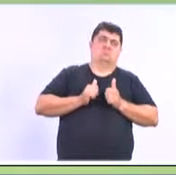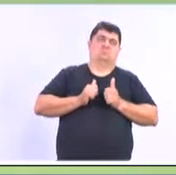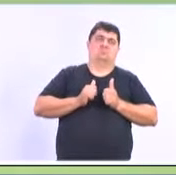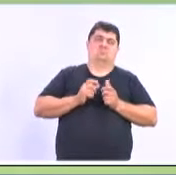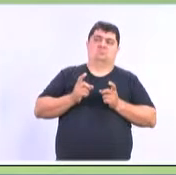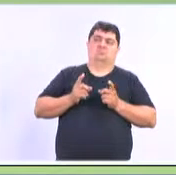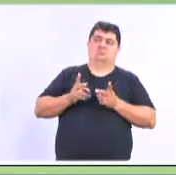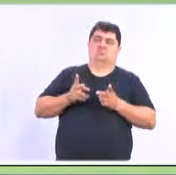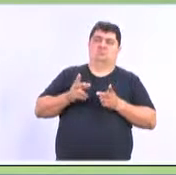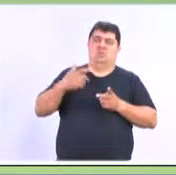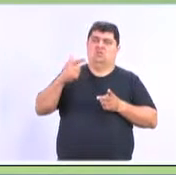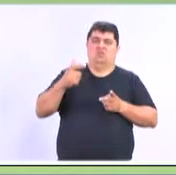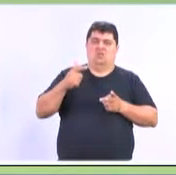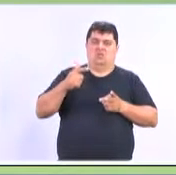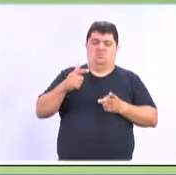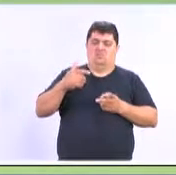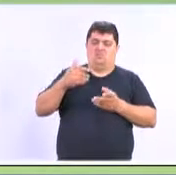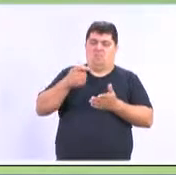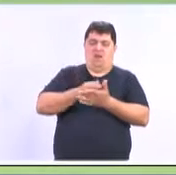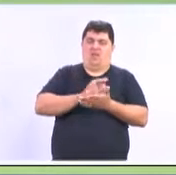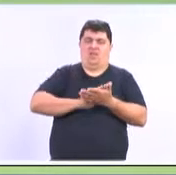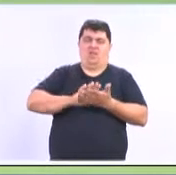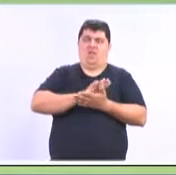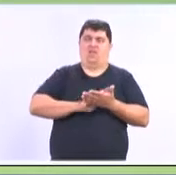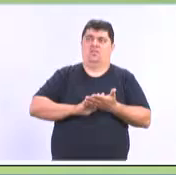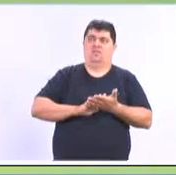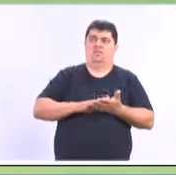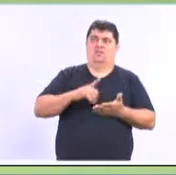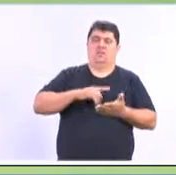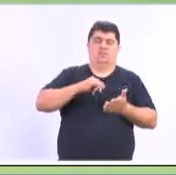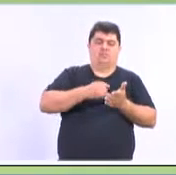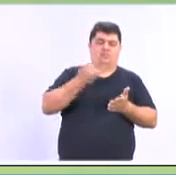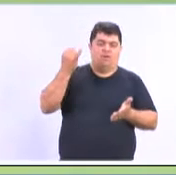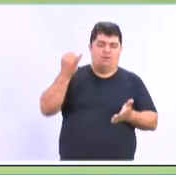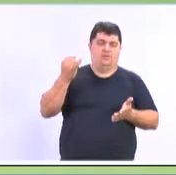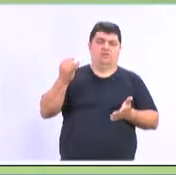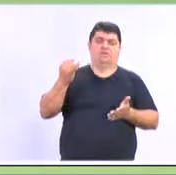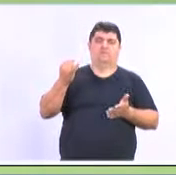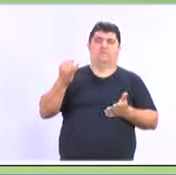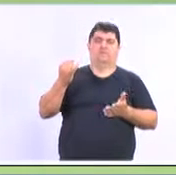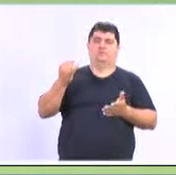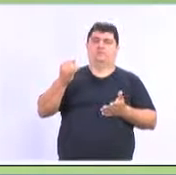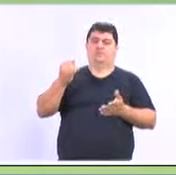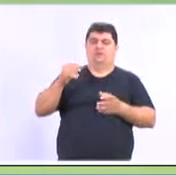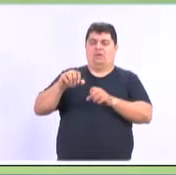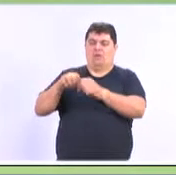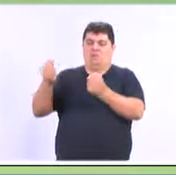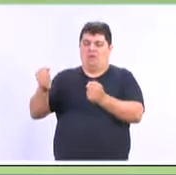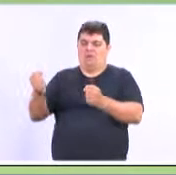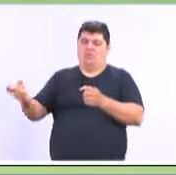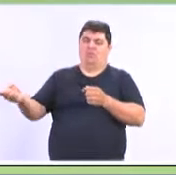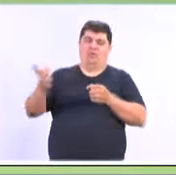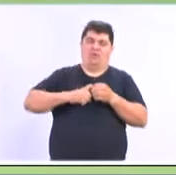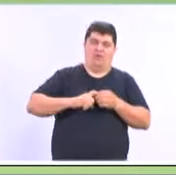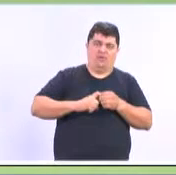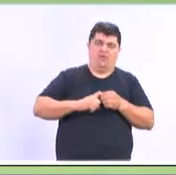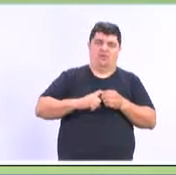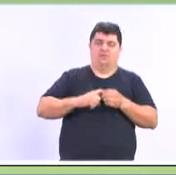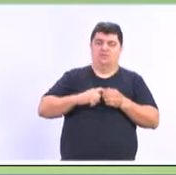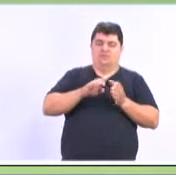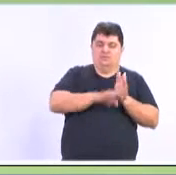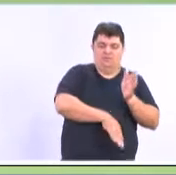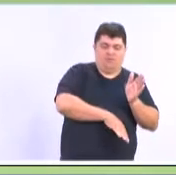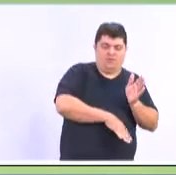representa despesa, né? E ela é o quê? Elas são impostos sobre venda, devoluções de vendas, abatimento de vendas